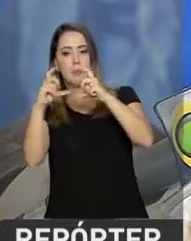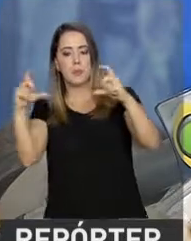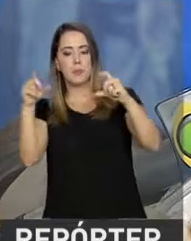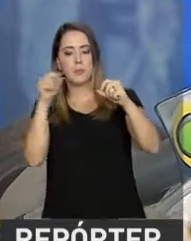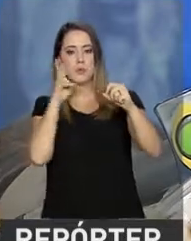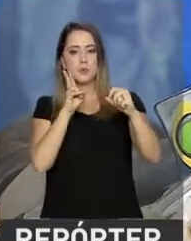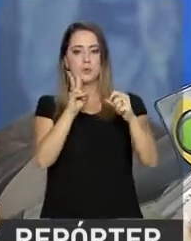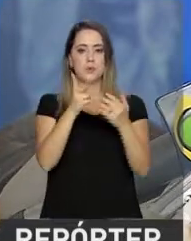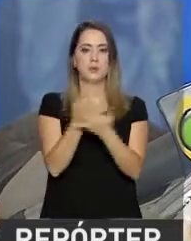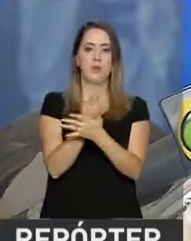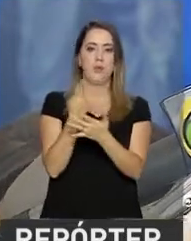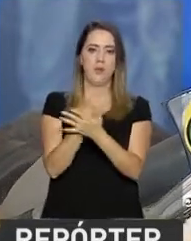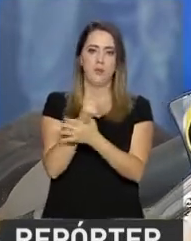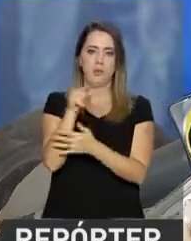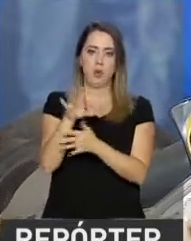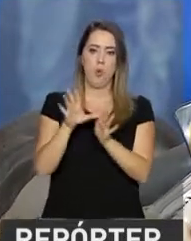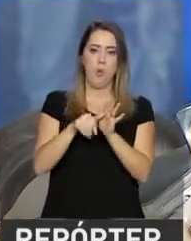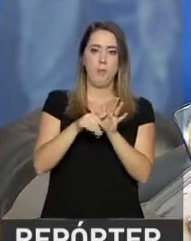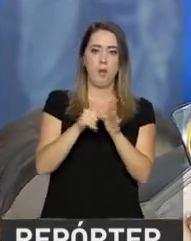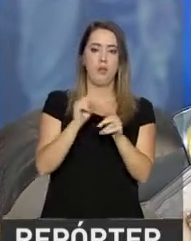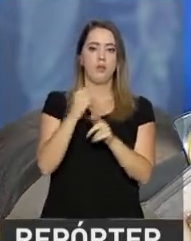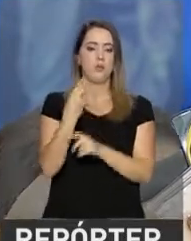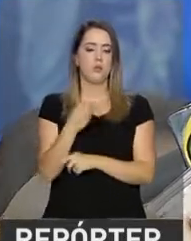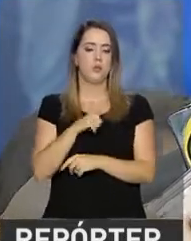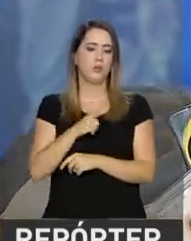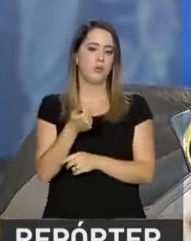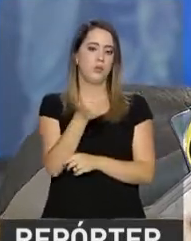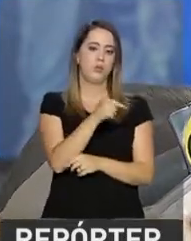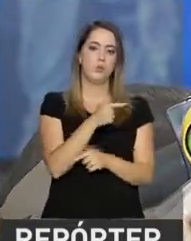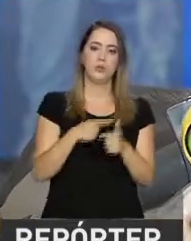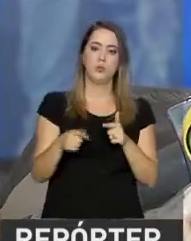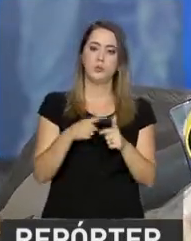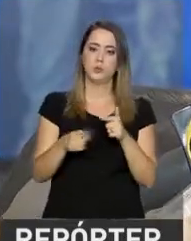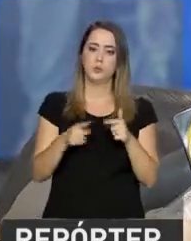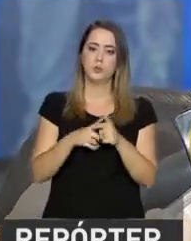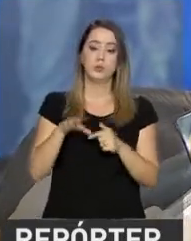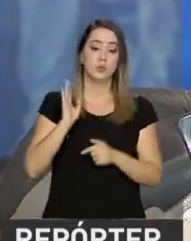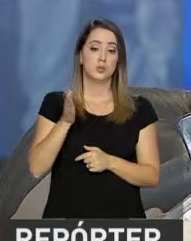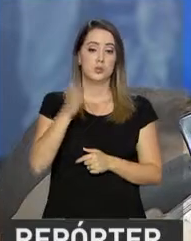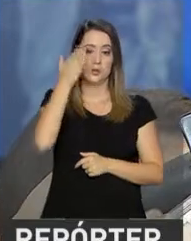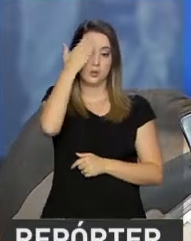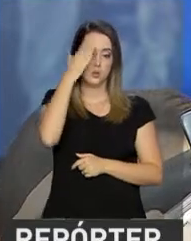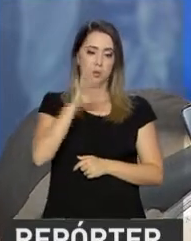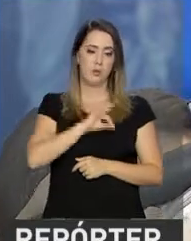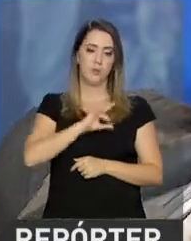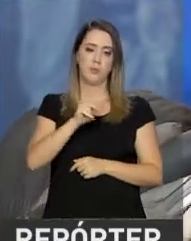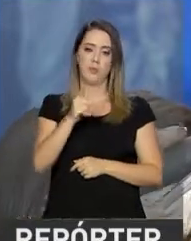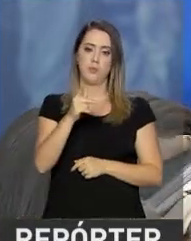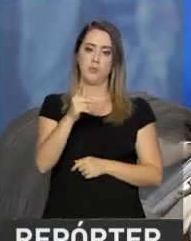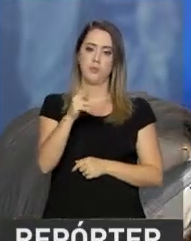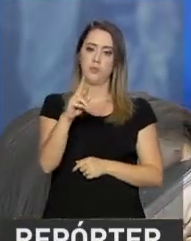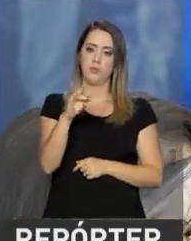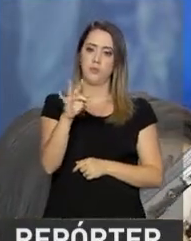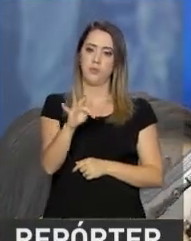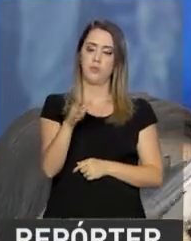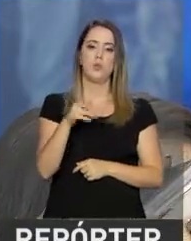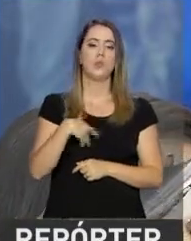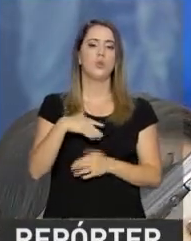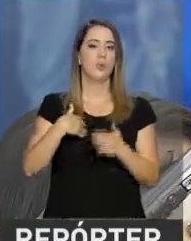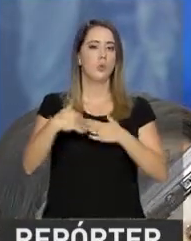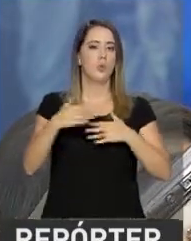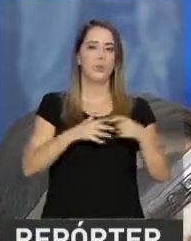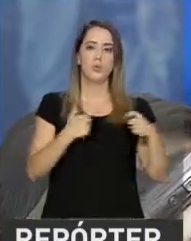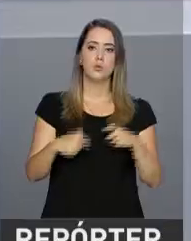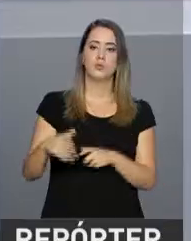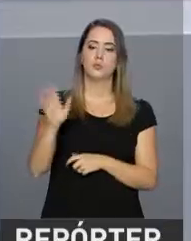estava regular se aquele veículo roubado ou a algum outro tipo de registo imediatamente a polícia rodoviária federal e acionado em qualquer